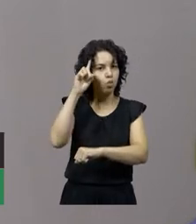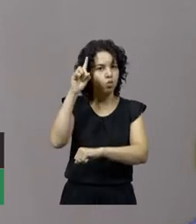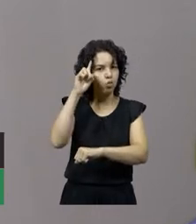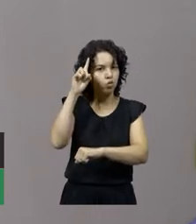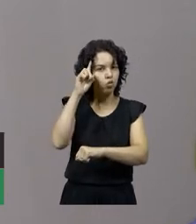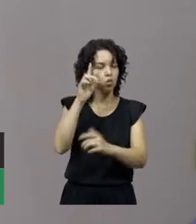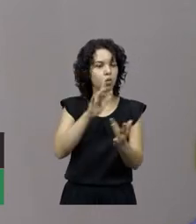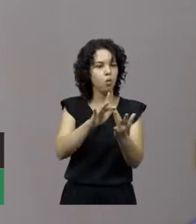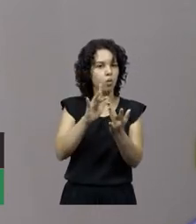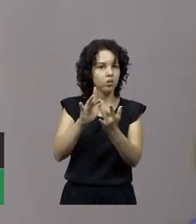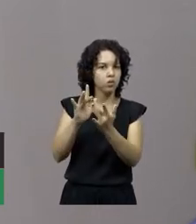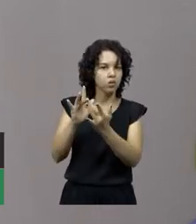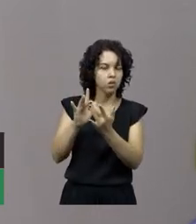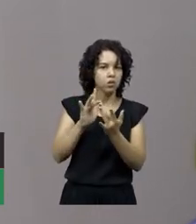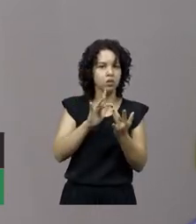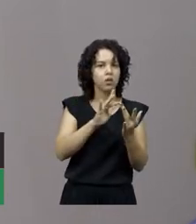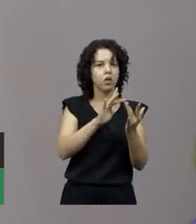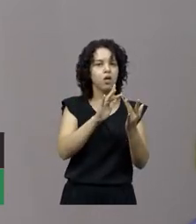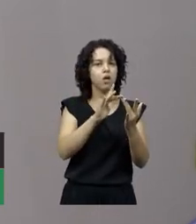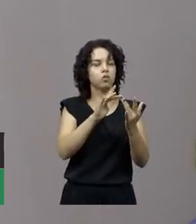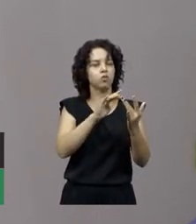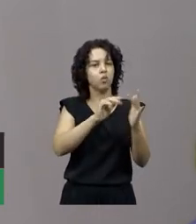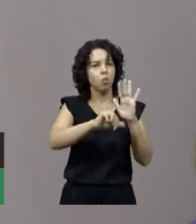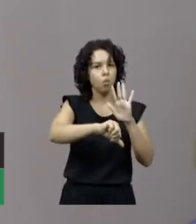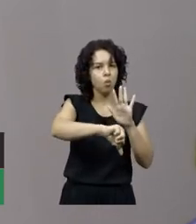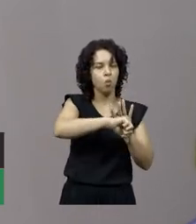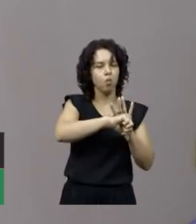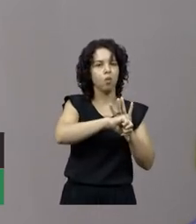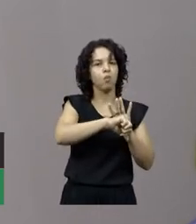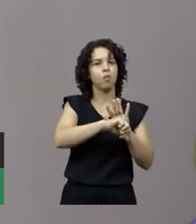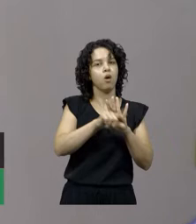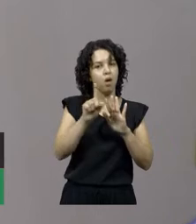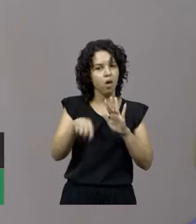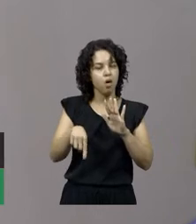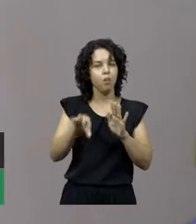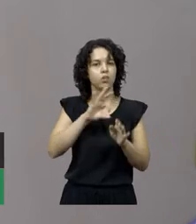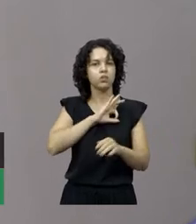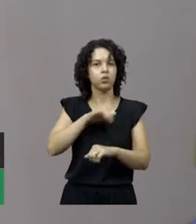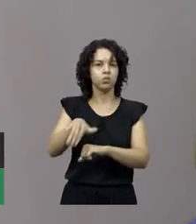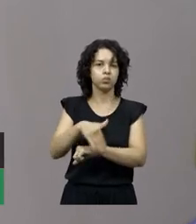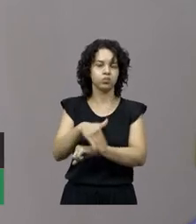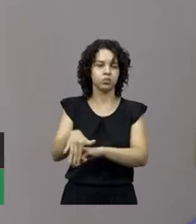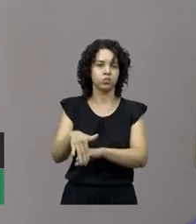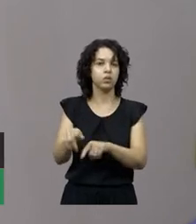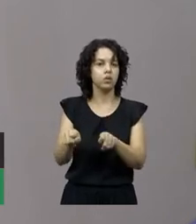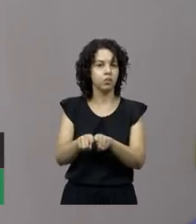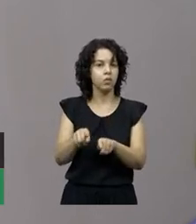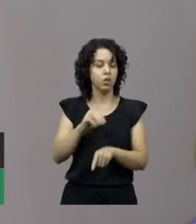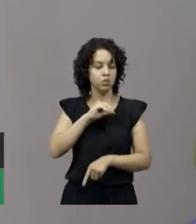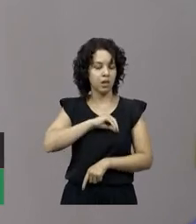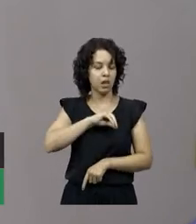praça. E quem tem os menores salários são os praças.